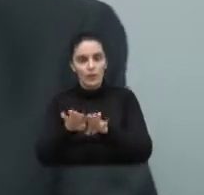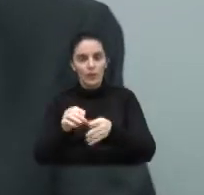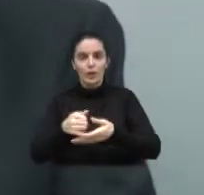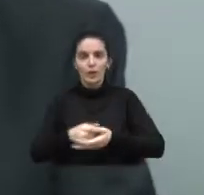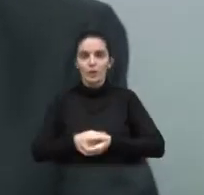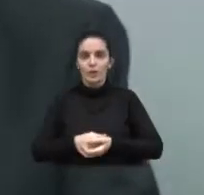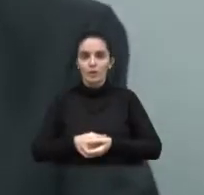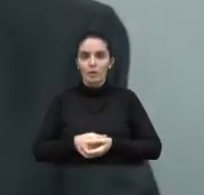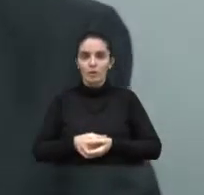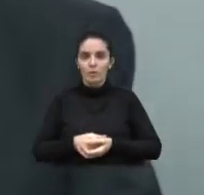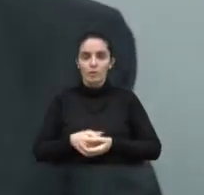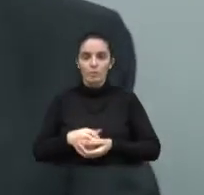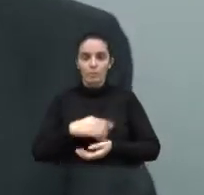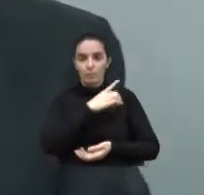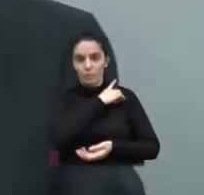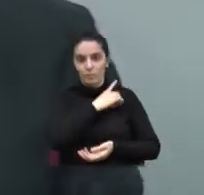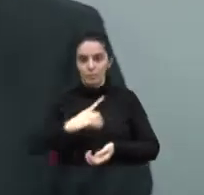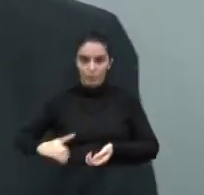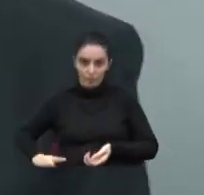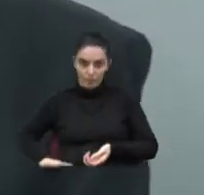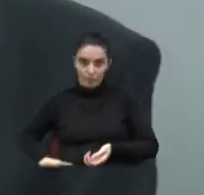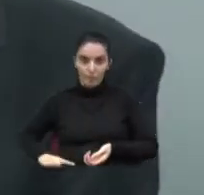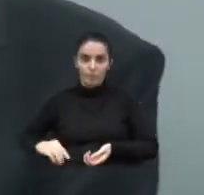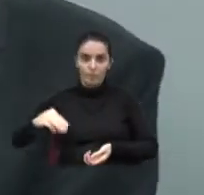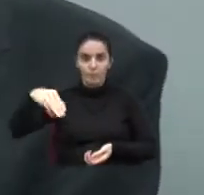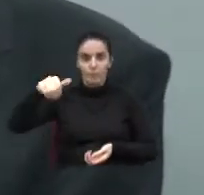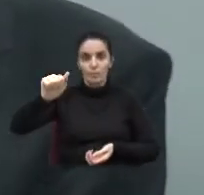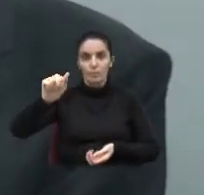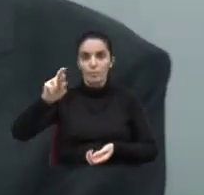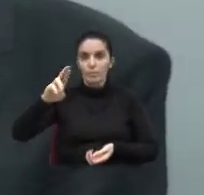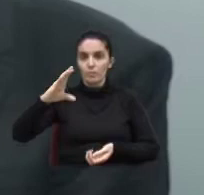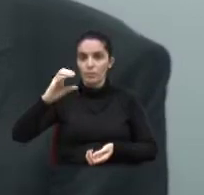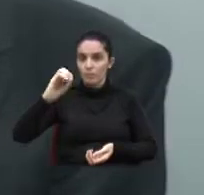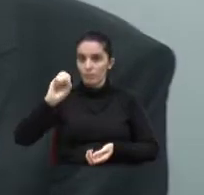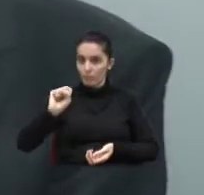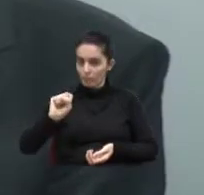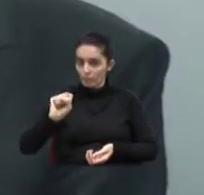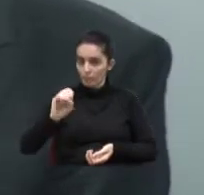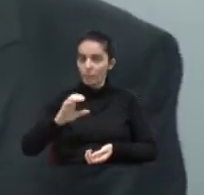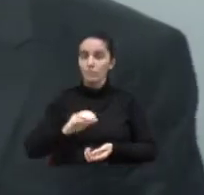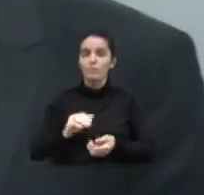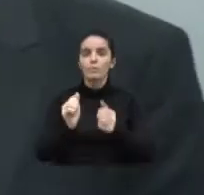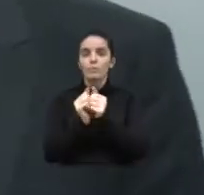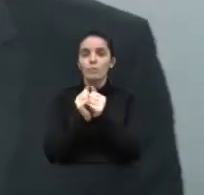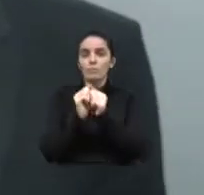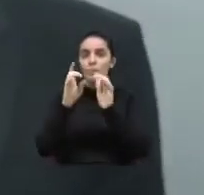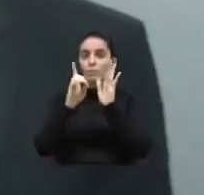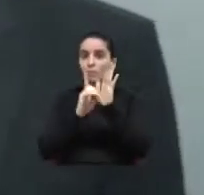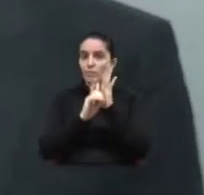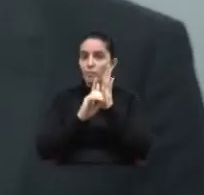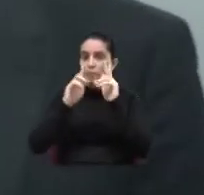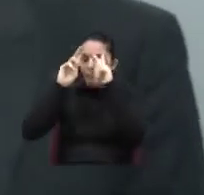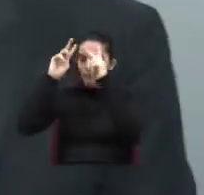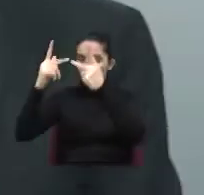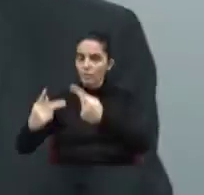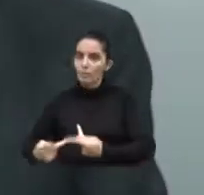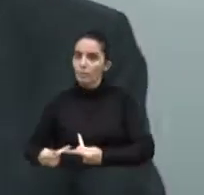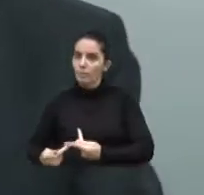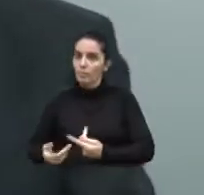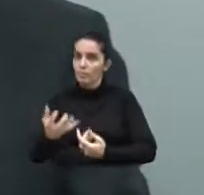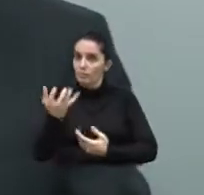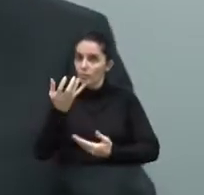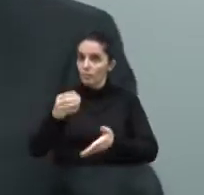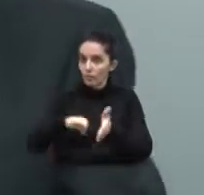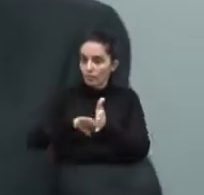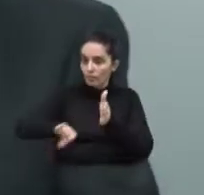o deputado Marcos Feliciano fez parte do conselho, fez parte dos direitos humanos, queriam tirar ele, porque queriam colocar a esquerda lá. A